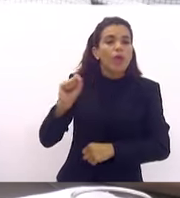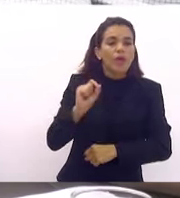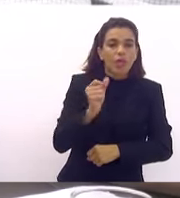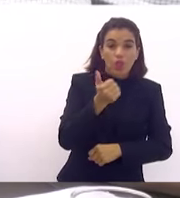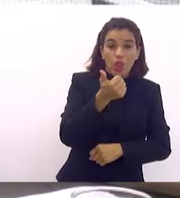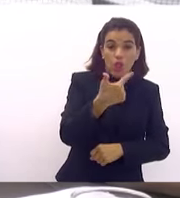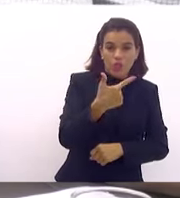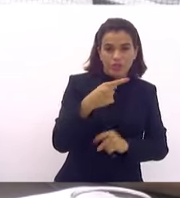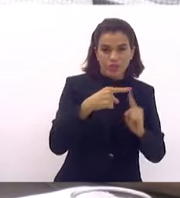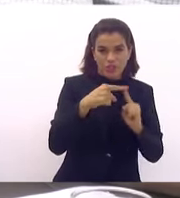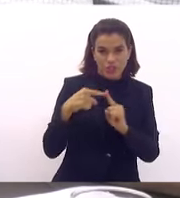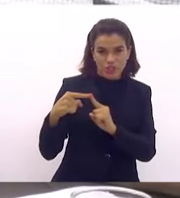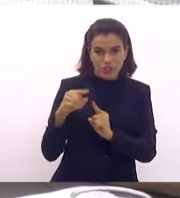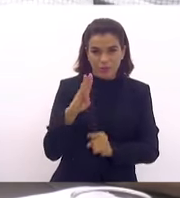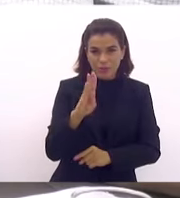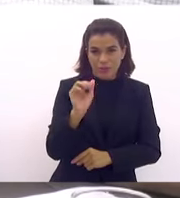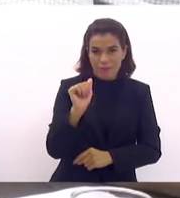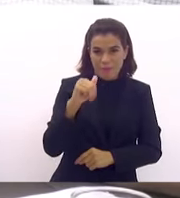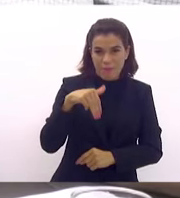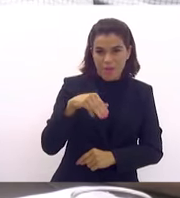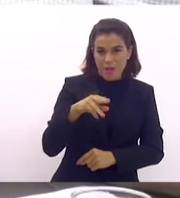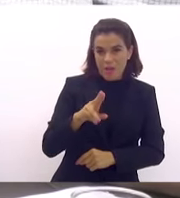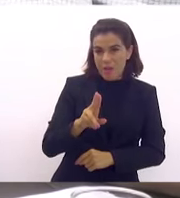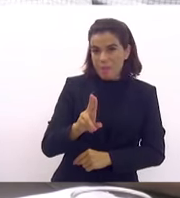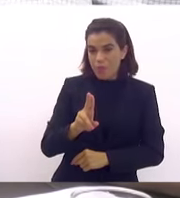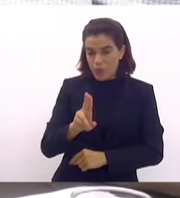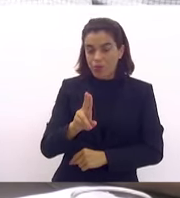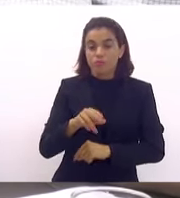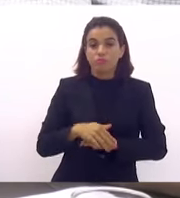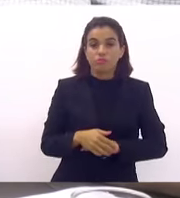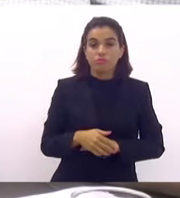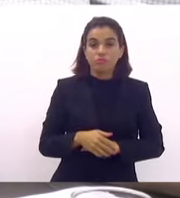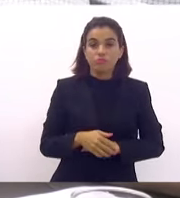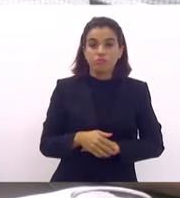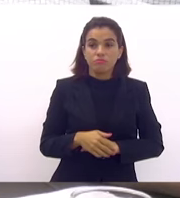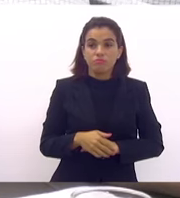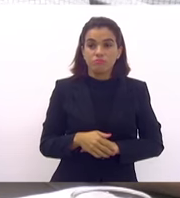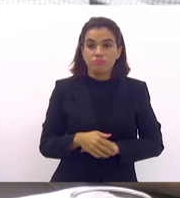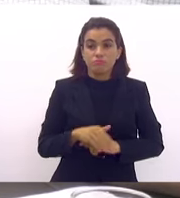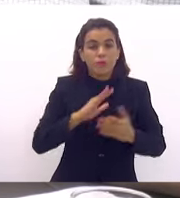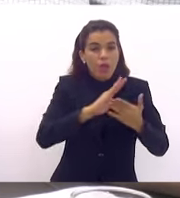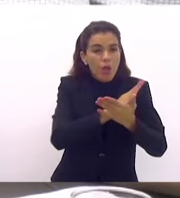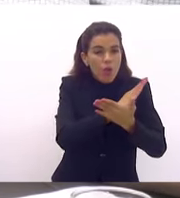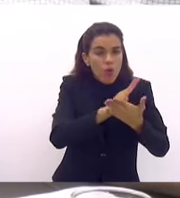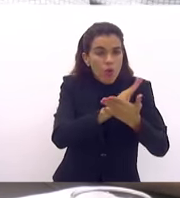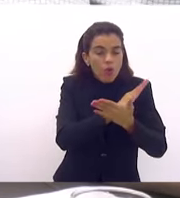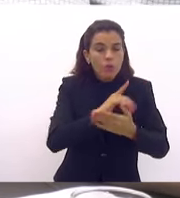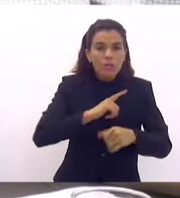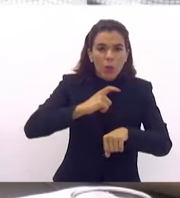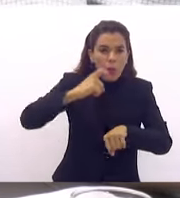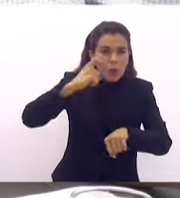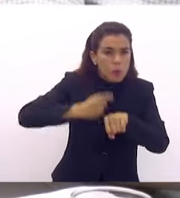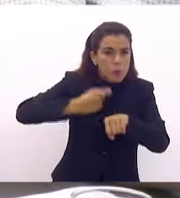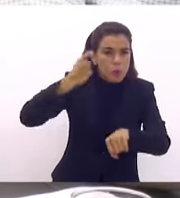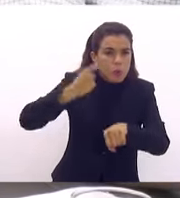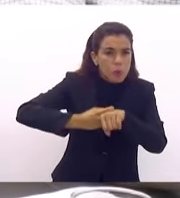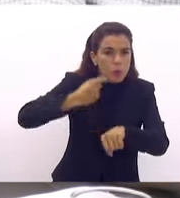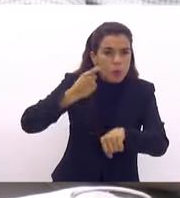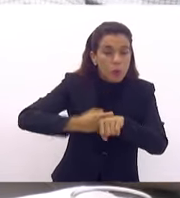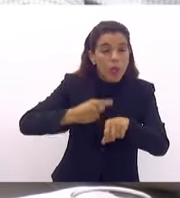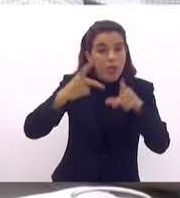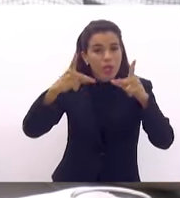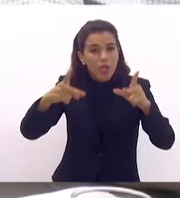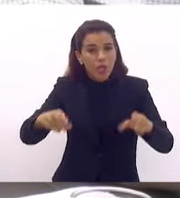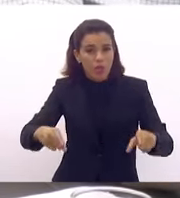brasileiros. 2 deles têm uma dureza, uma consistência semelhante ao